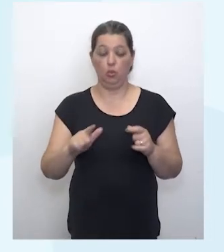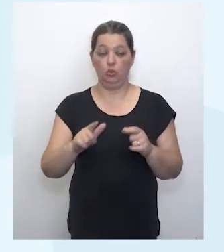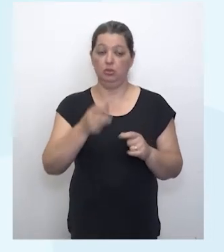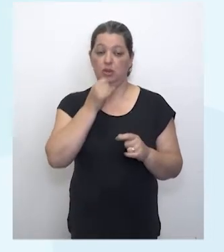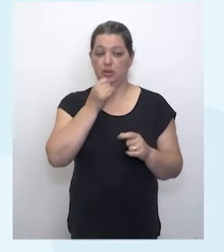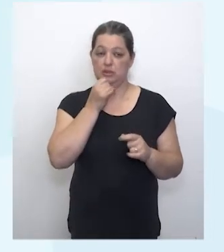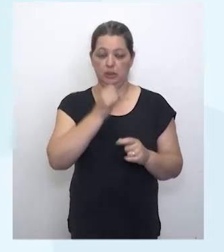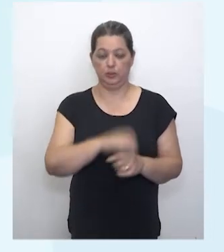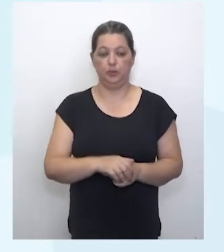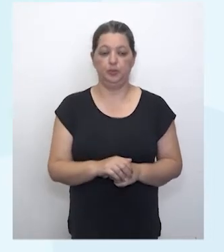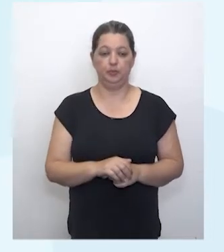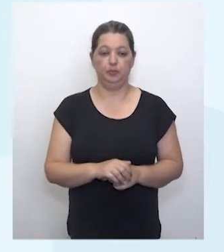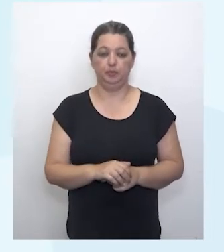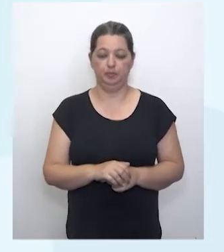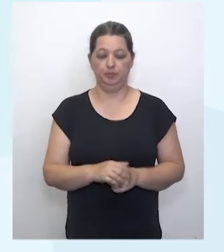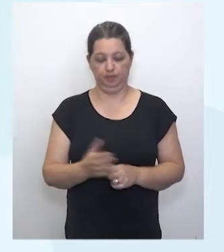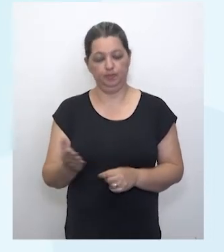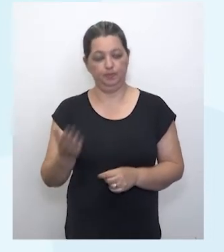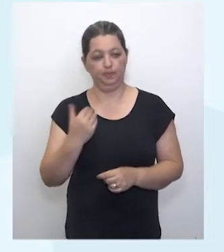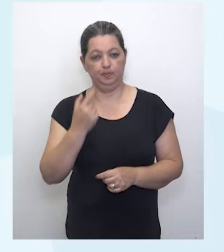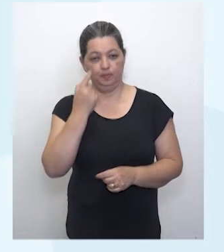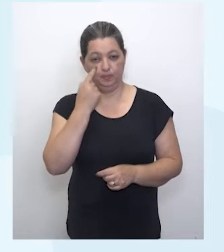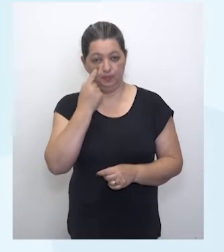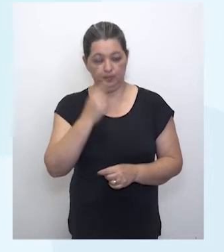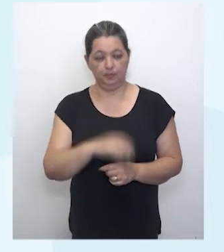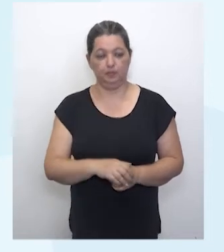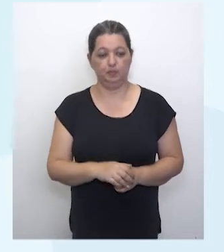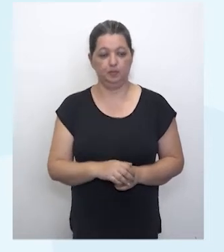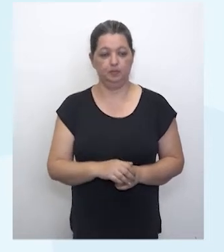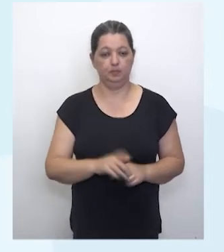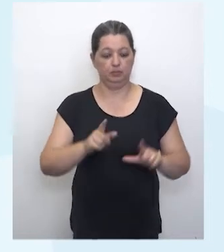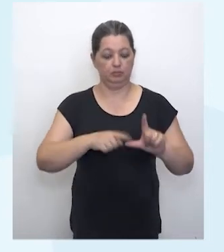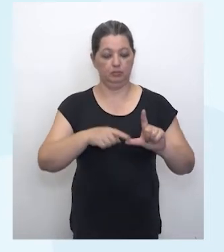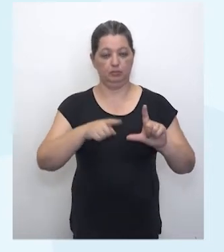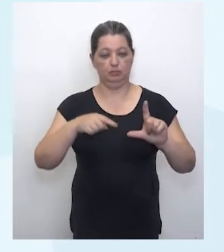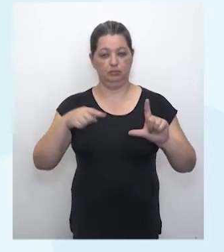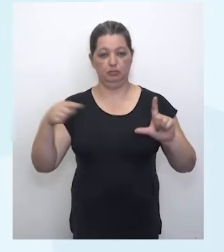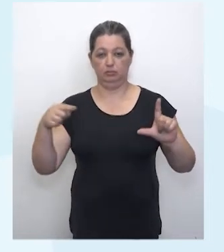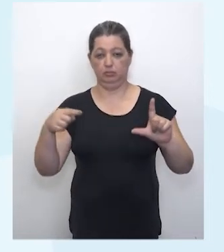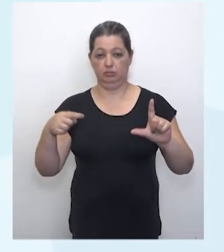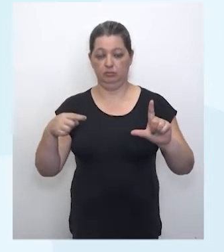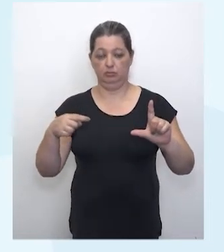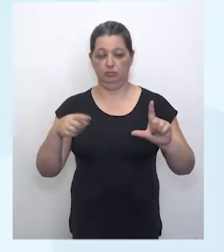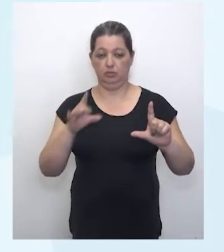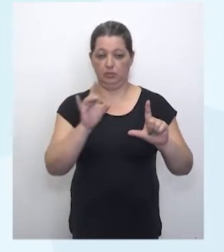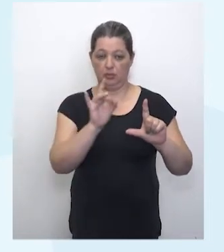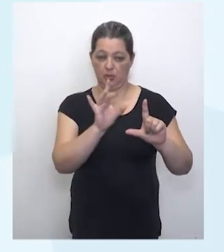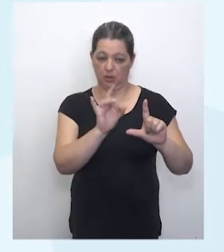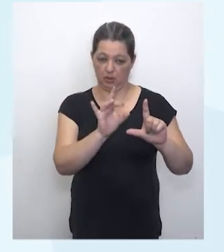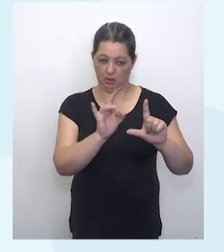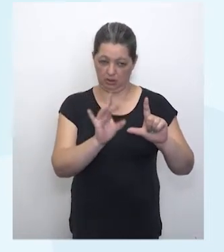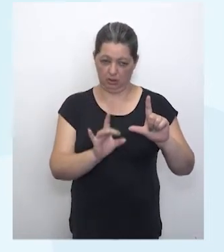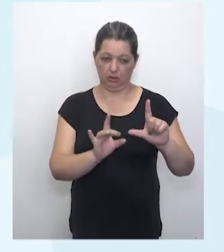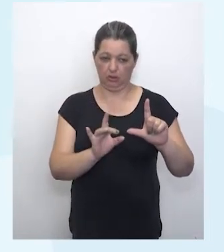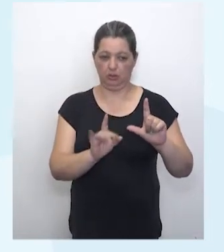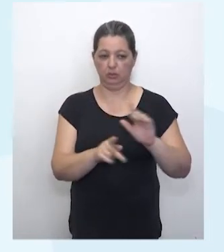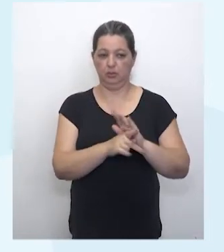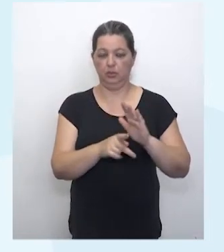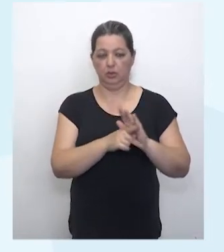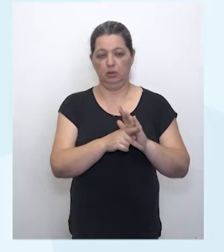exemplo? Vamos, né? Observe só esse gráfico. Cada um dos ônibus do